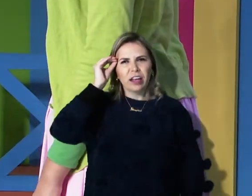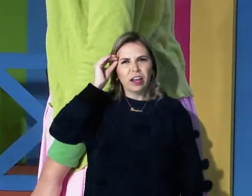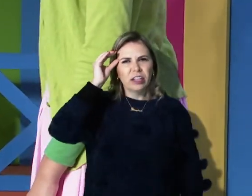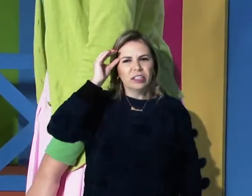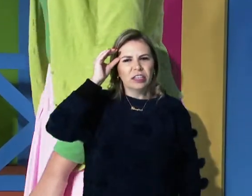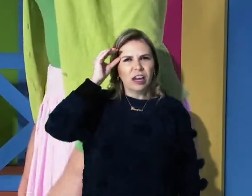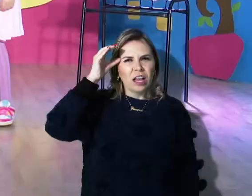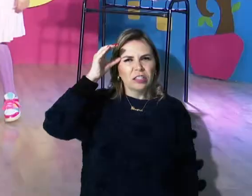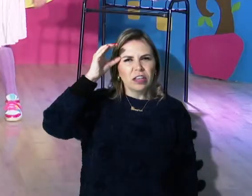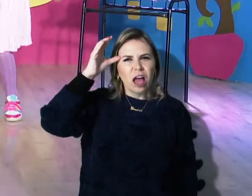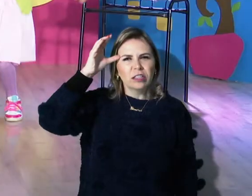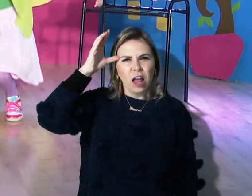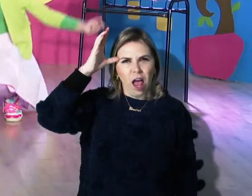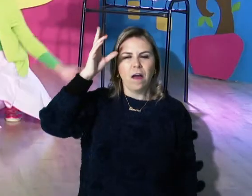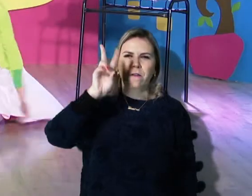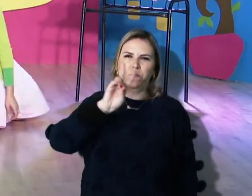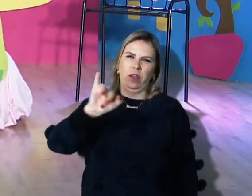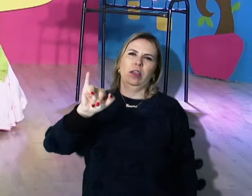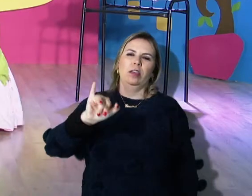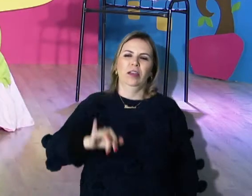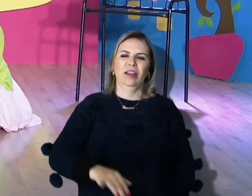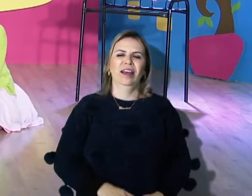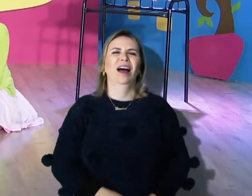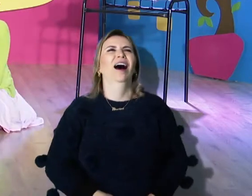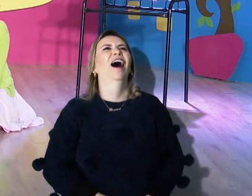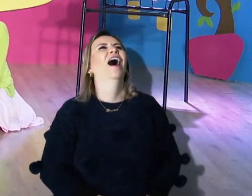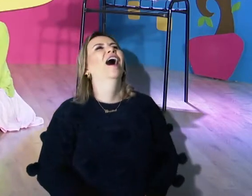crescendo, crescendo, crescendo.